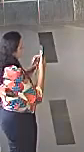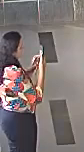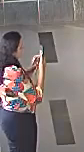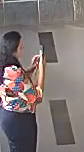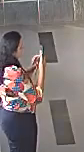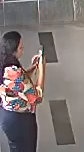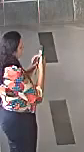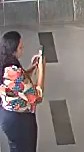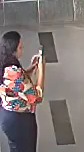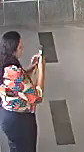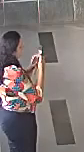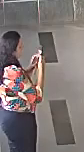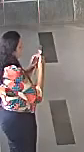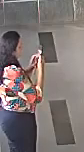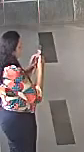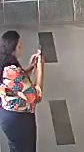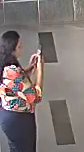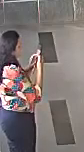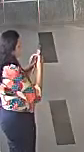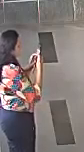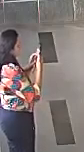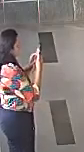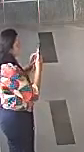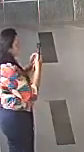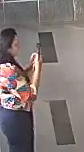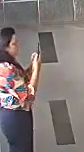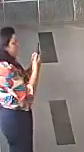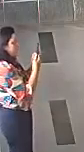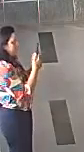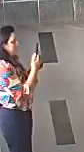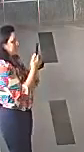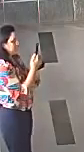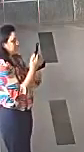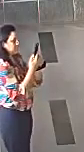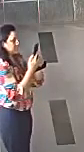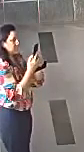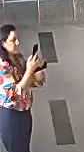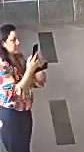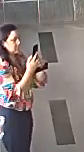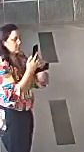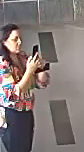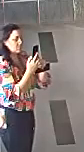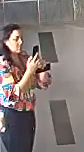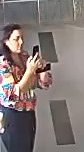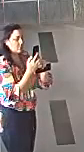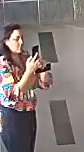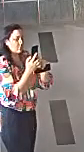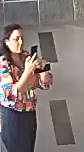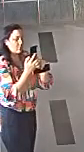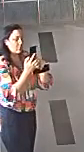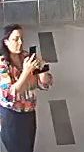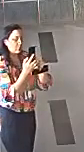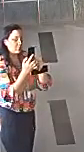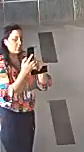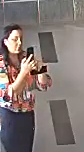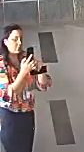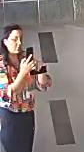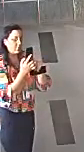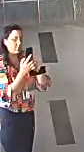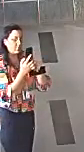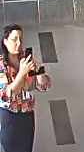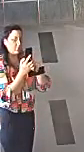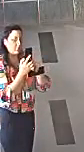da gratuidade desse transporte, né? Então eu solicitei essa audiência pública, agradeço a comissão, até na gestão